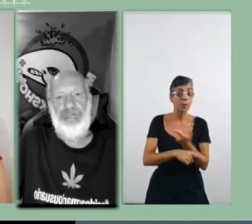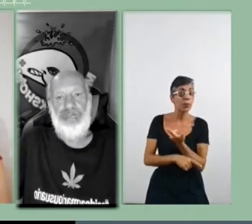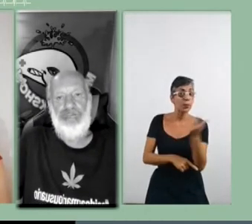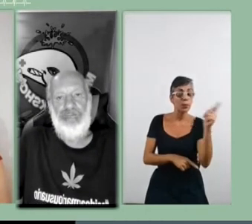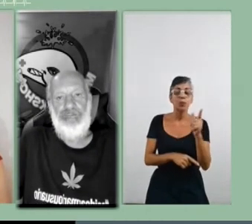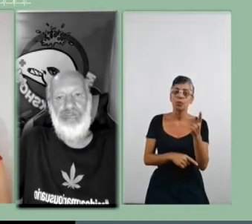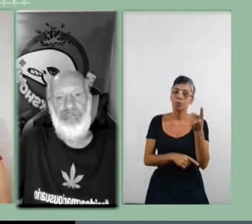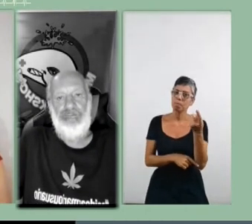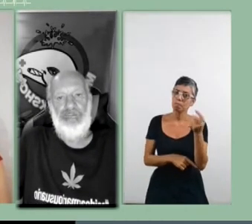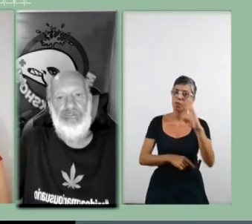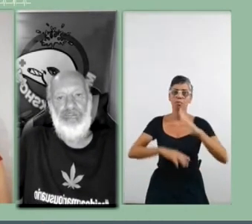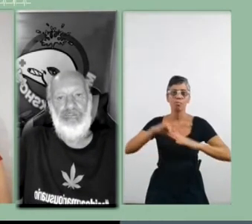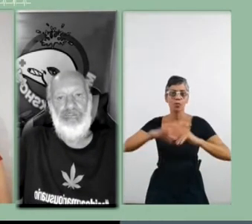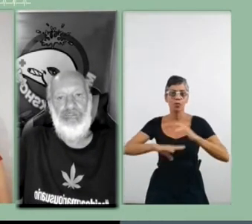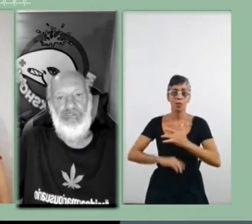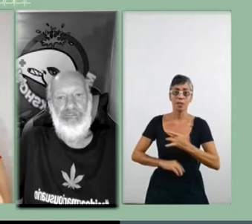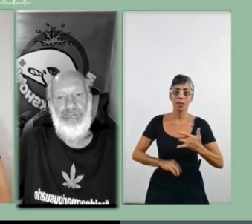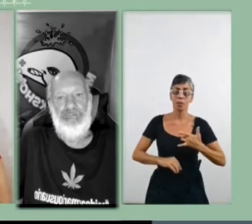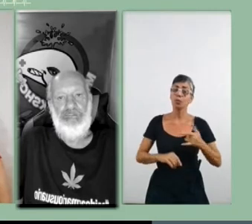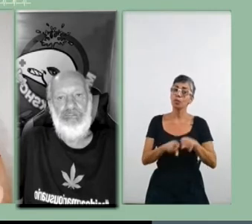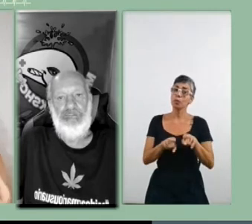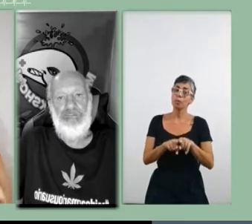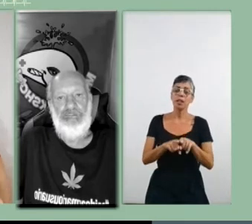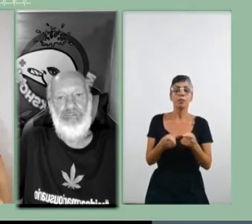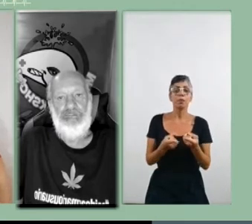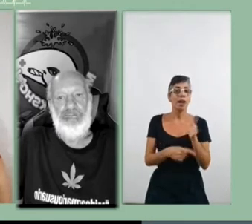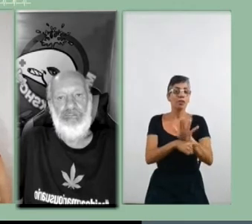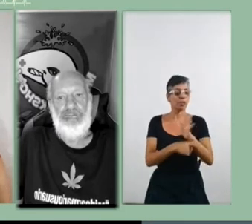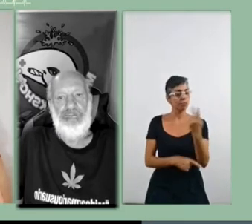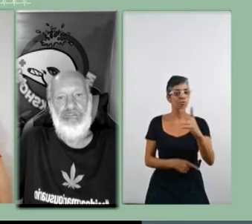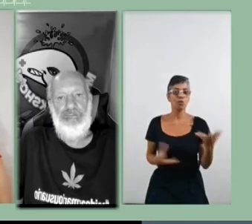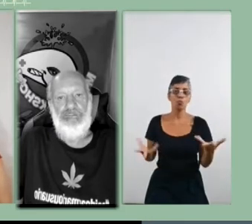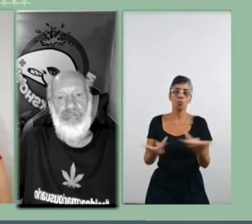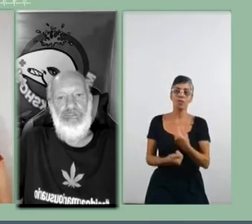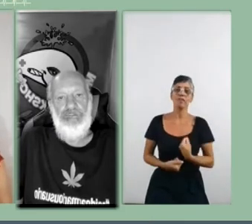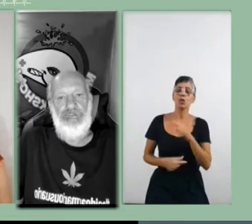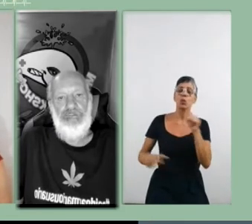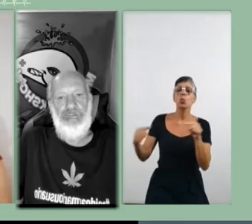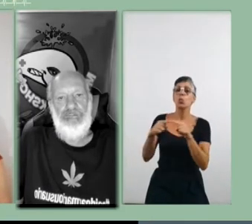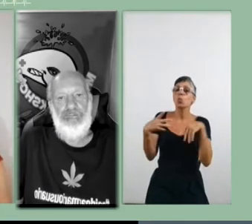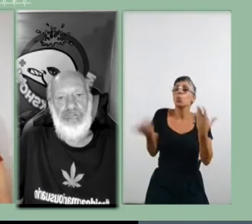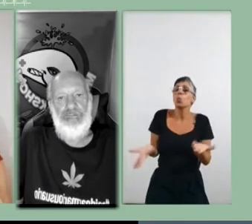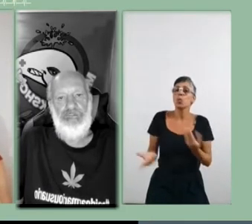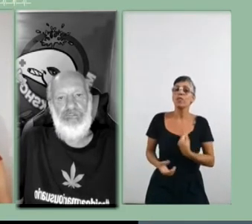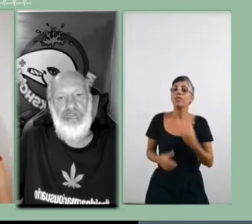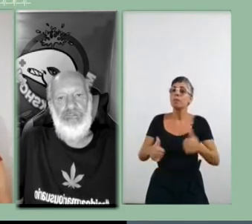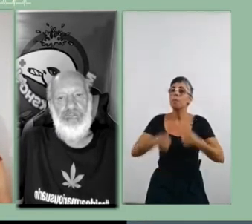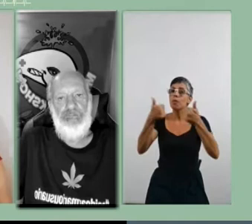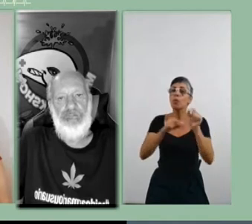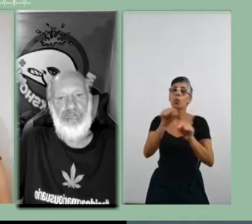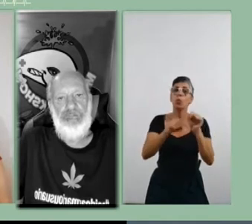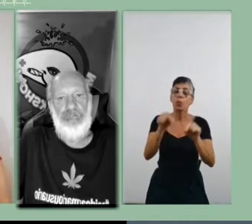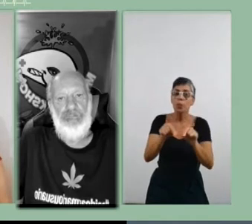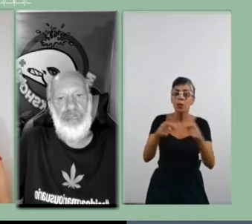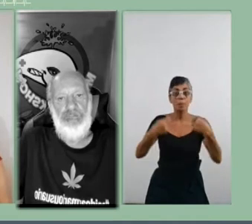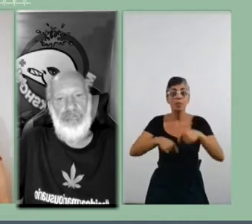poder estimular a sua qualidade de vida. Qual é o seu objetivo principal? O que você quer melhorar? Então, o que você precisa? Então, é